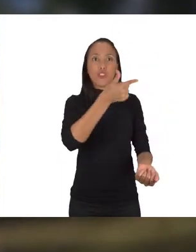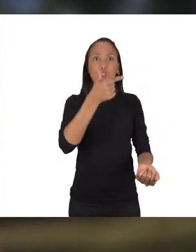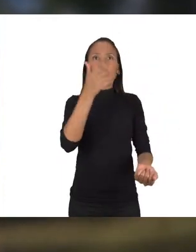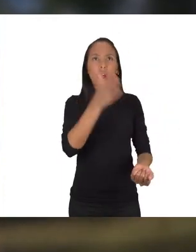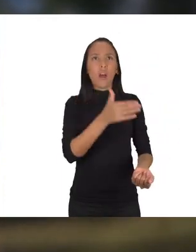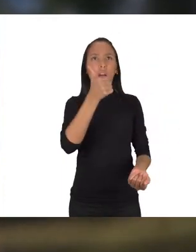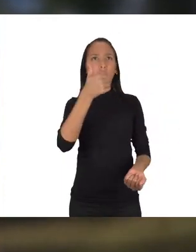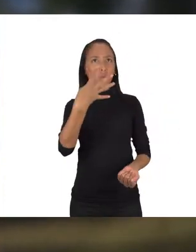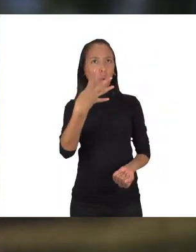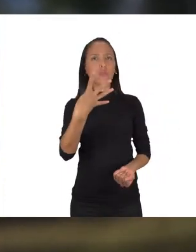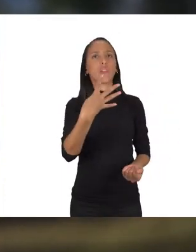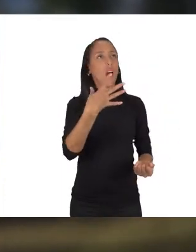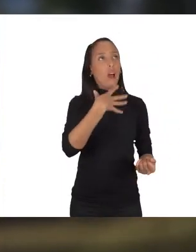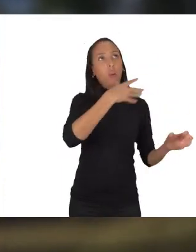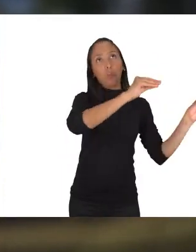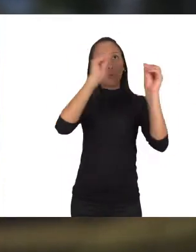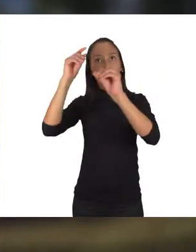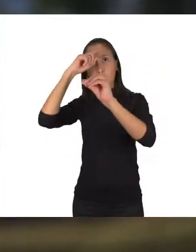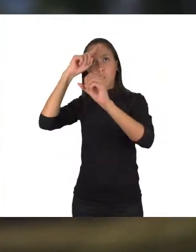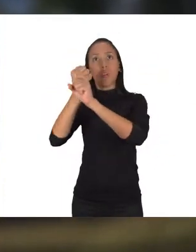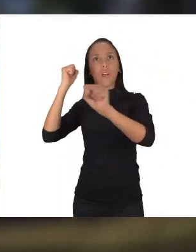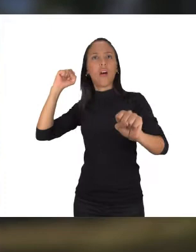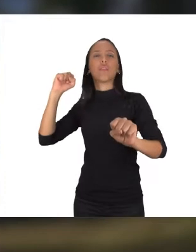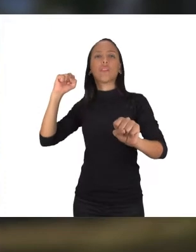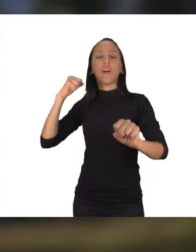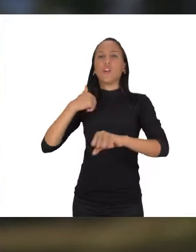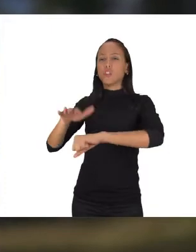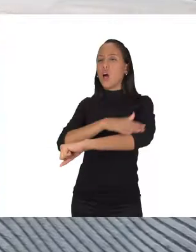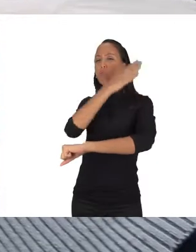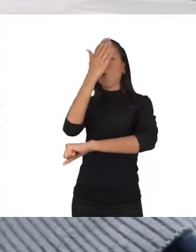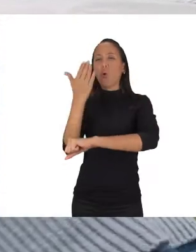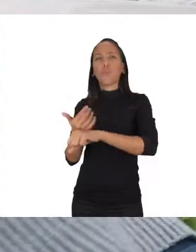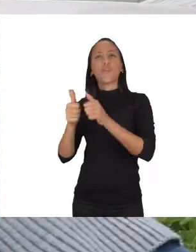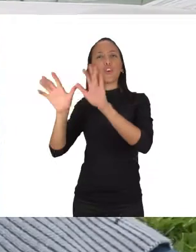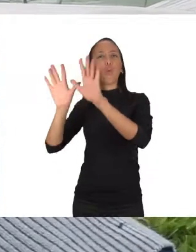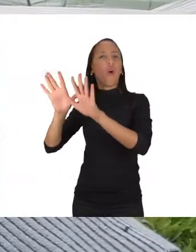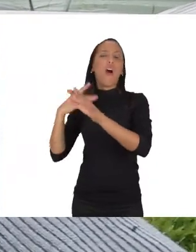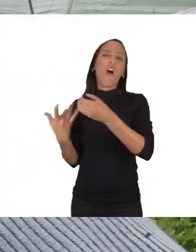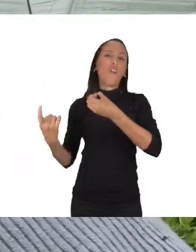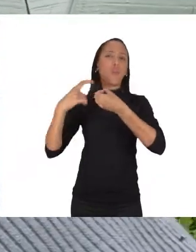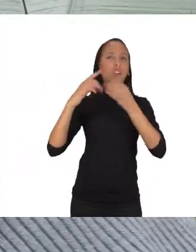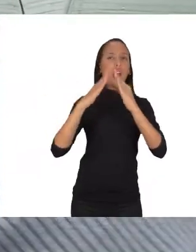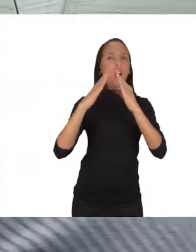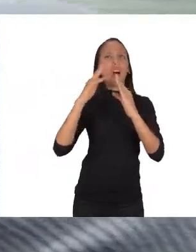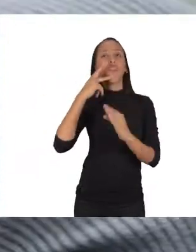Me transferiram para o hospital. Fiquei o dia todo lá. Mas voltei para casa também dizendo que aquilo era um estresse.